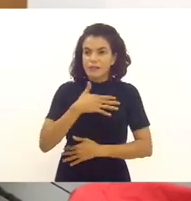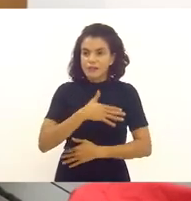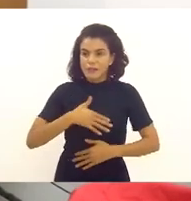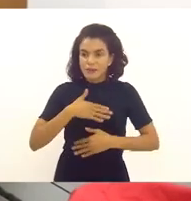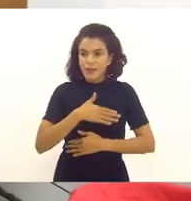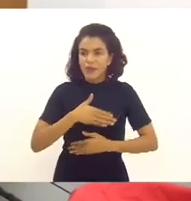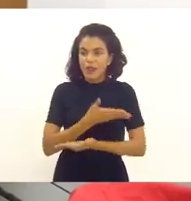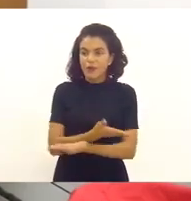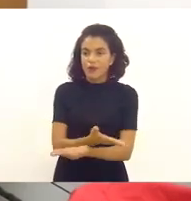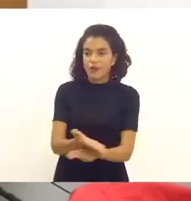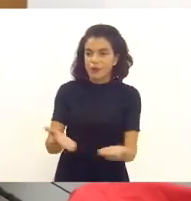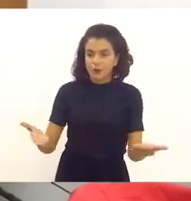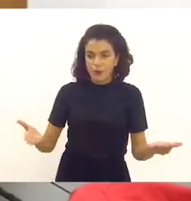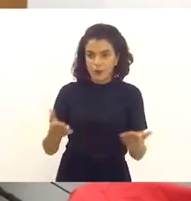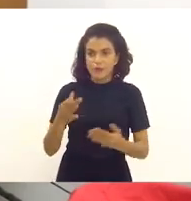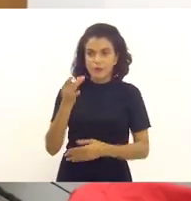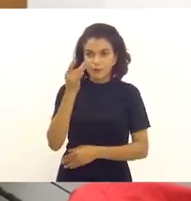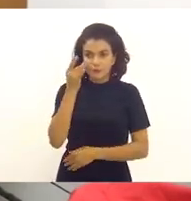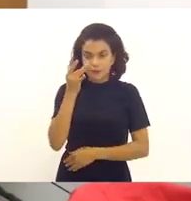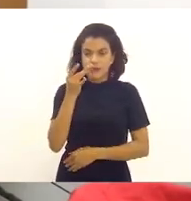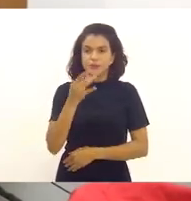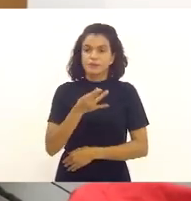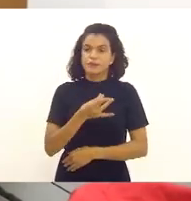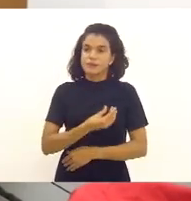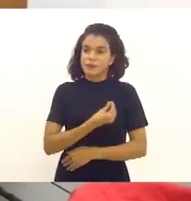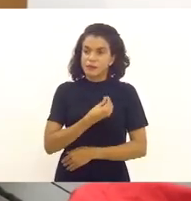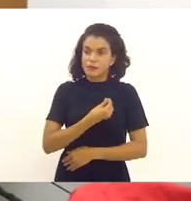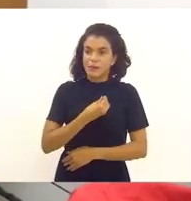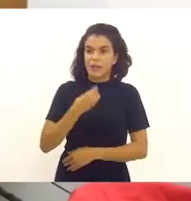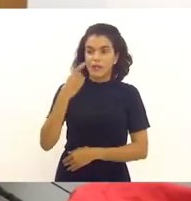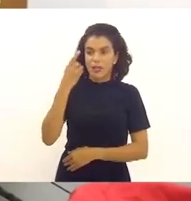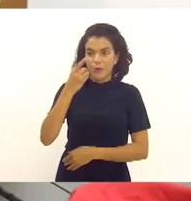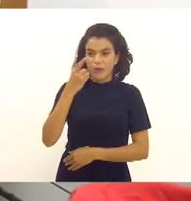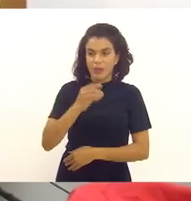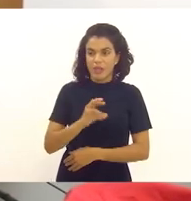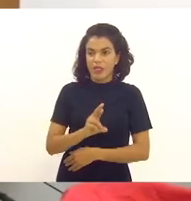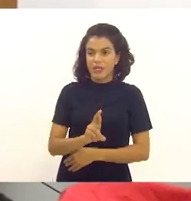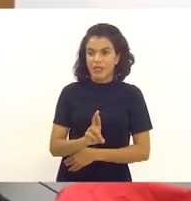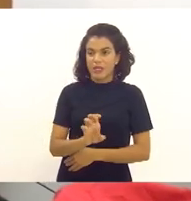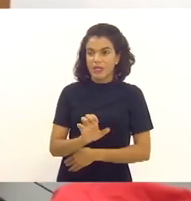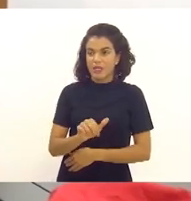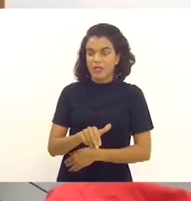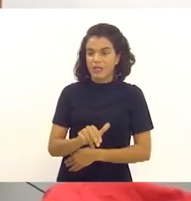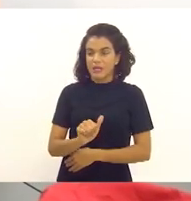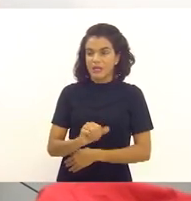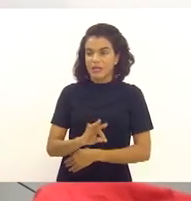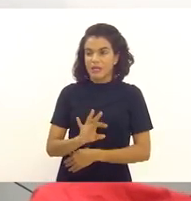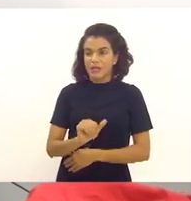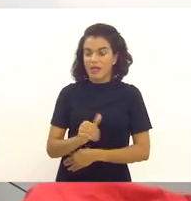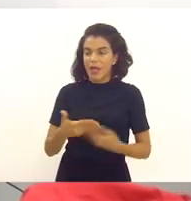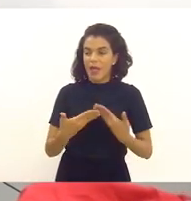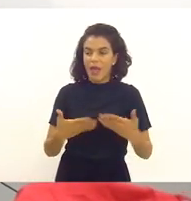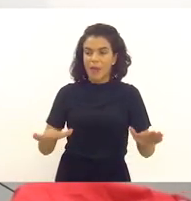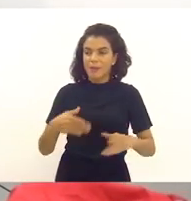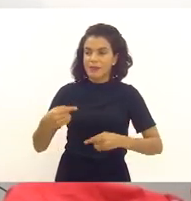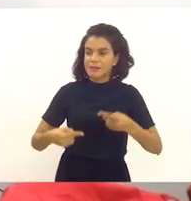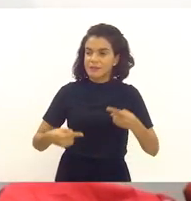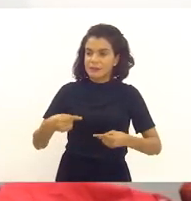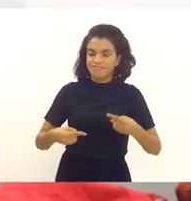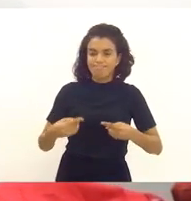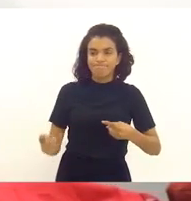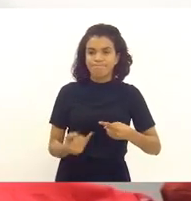aqui presente na pessoa da deputada Renata Souza muito importante abrir esse debate aqui e